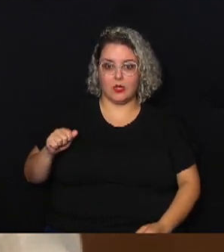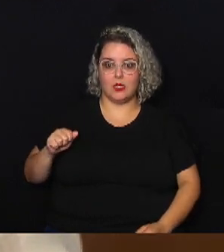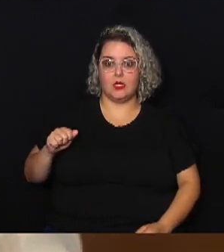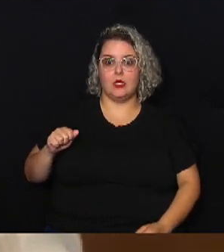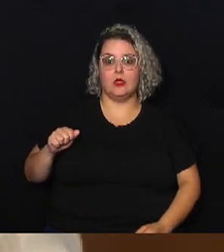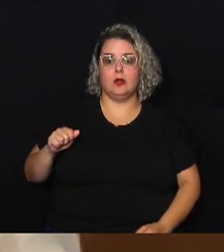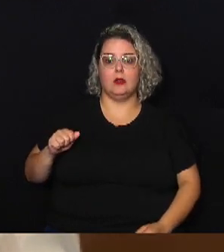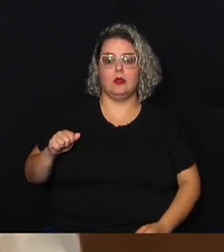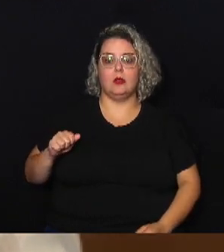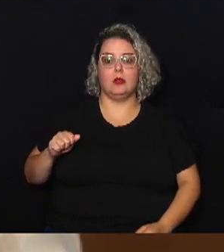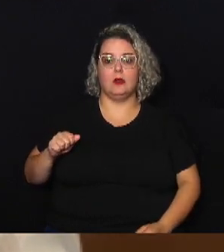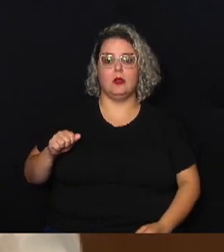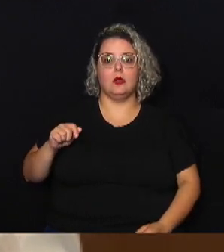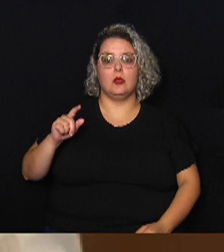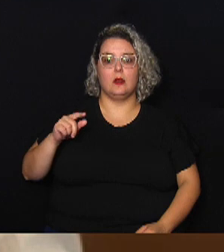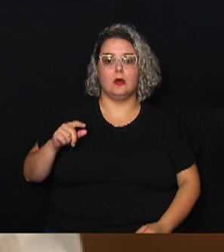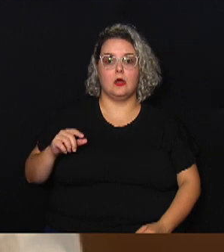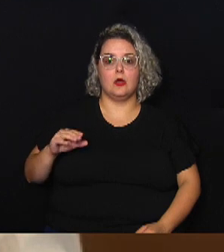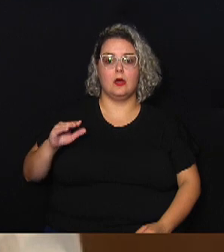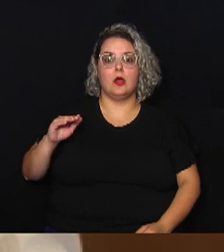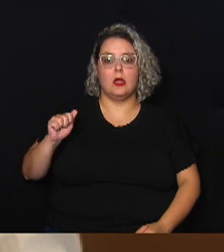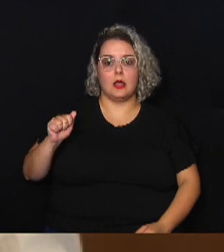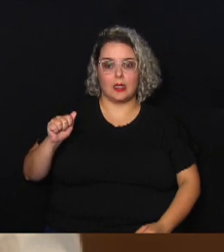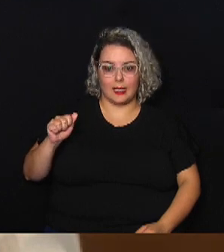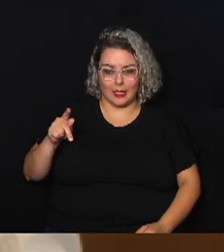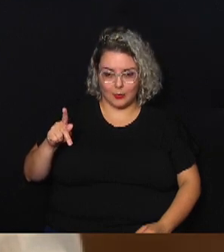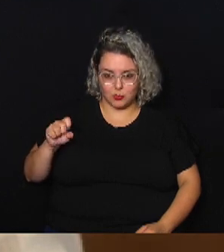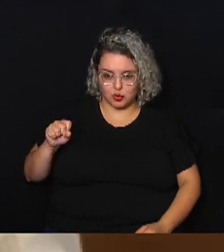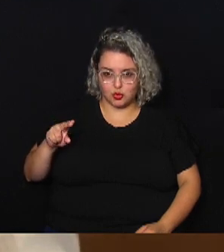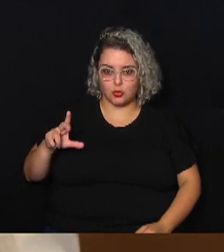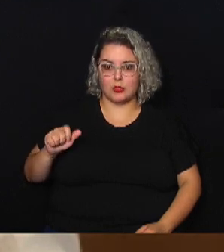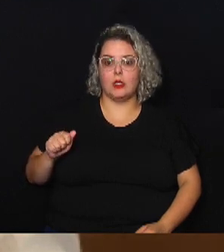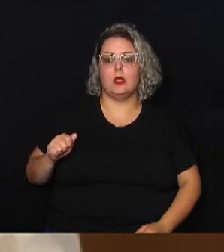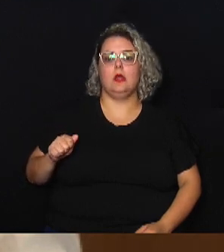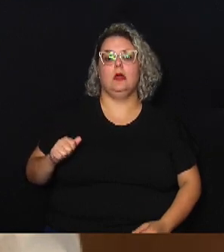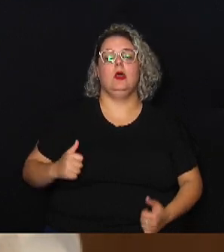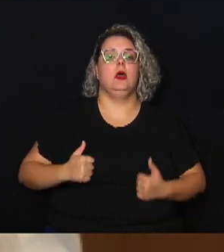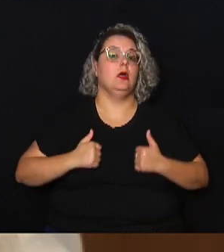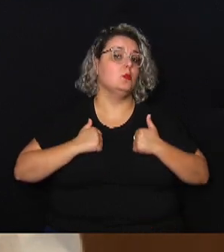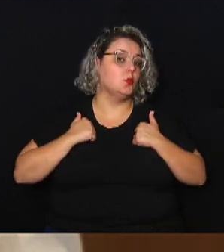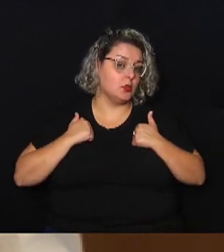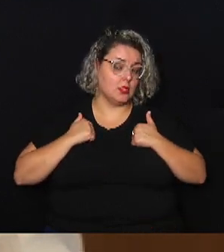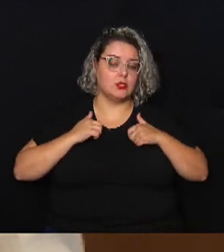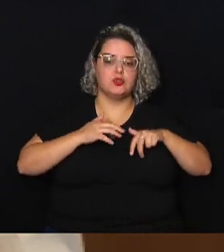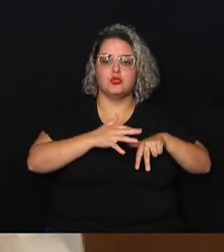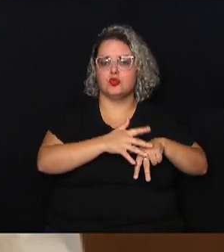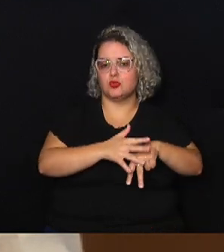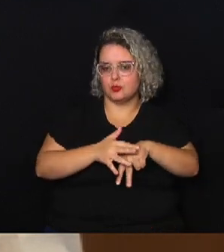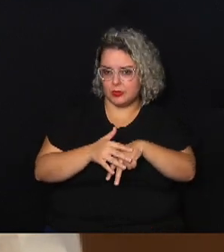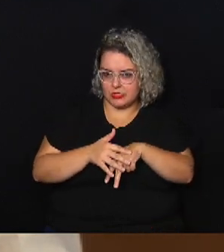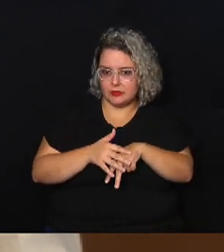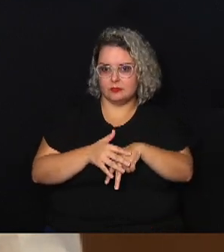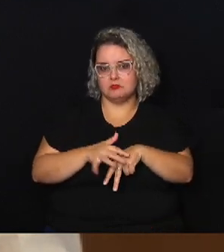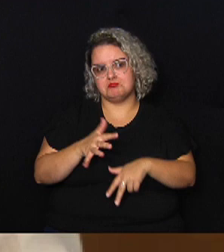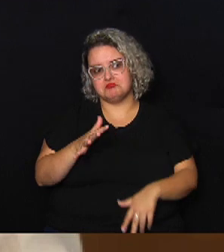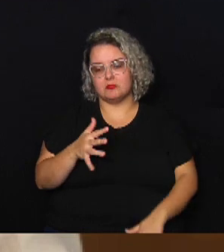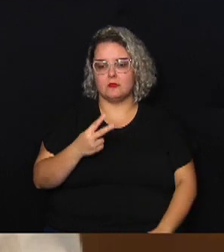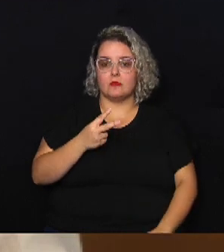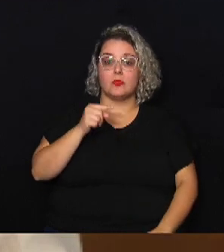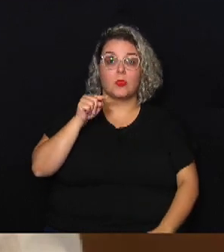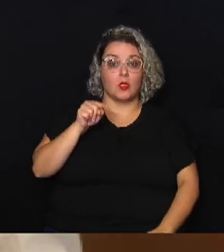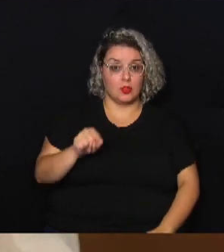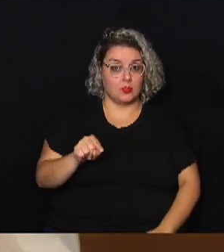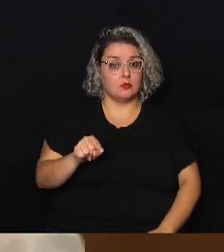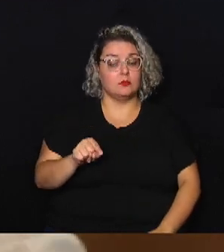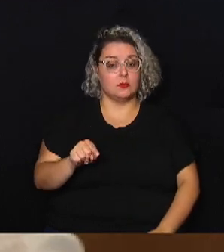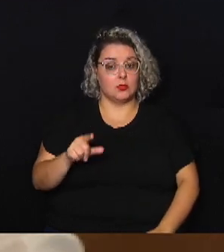um linfoma relacionado à cápsula, à imunidade do paciente, e que ele tem em torno de 2.000 casos relatados